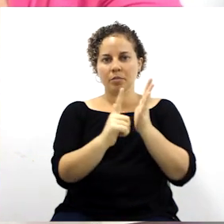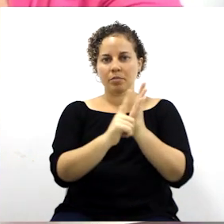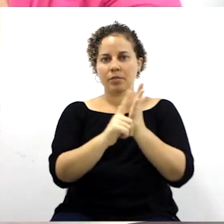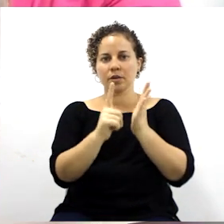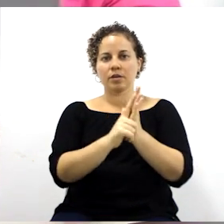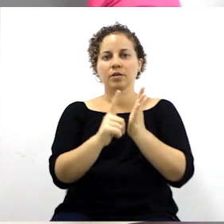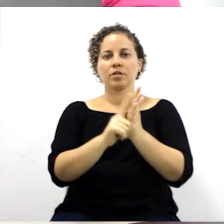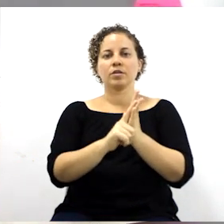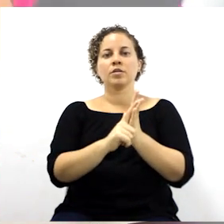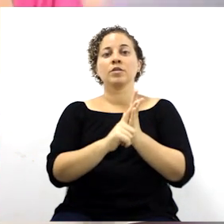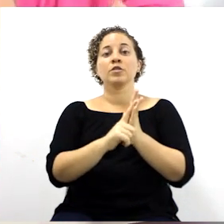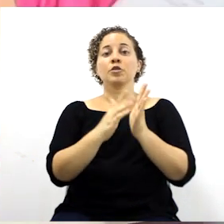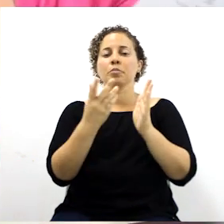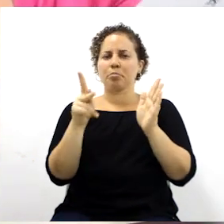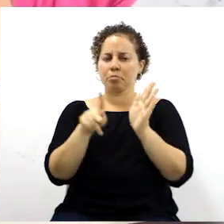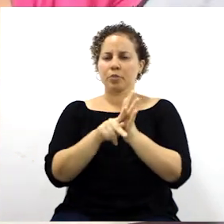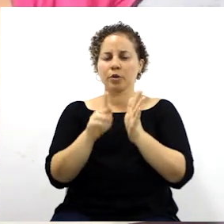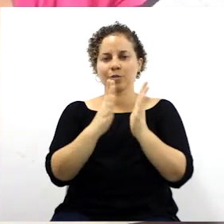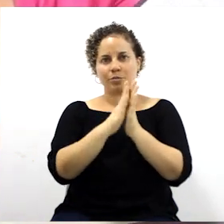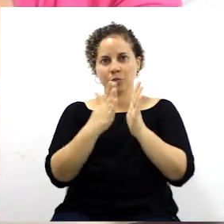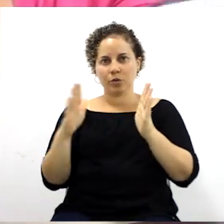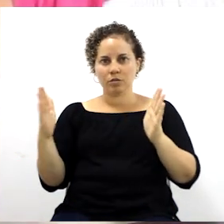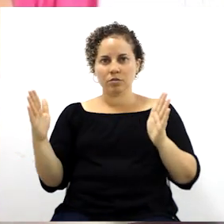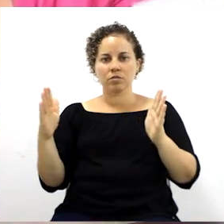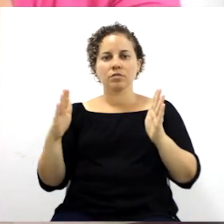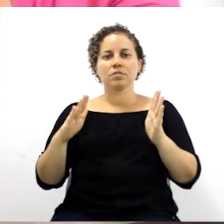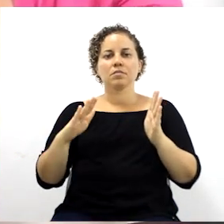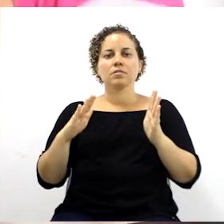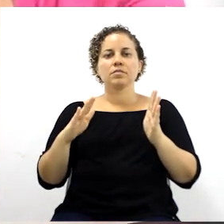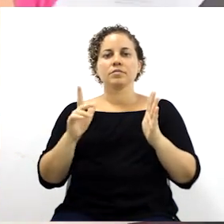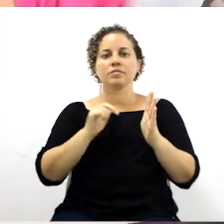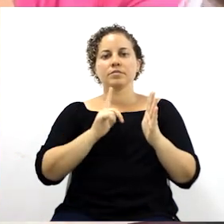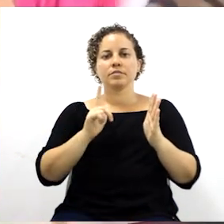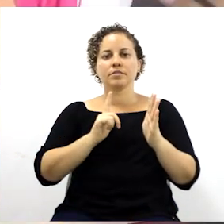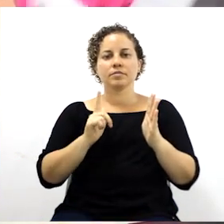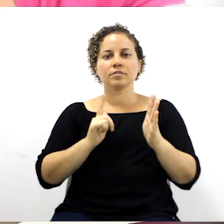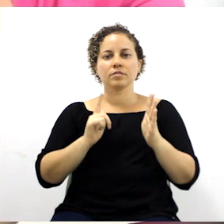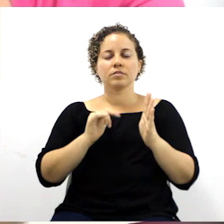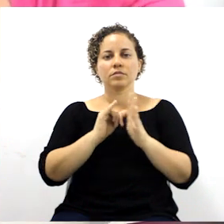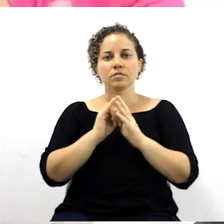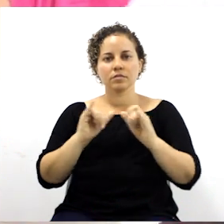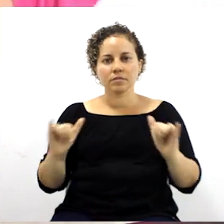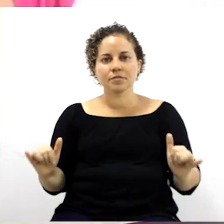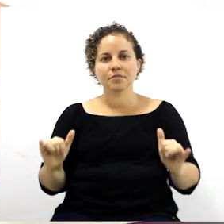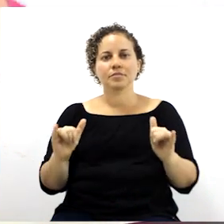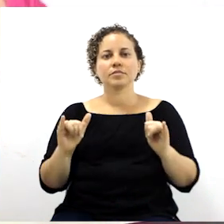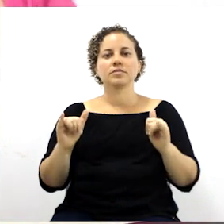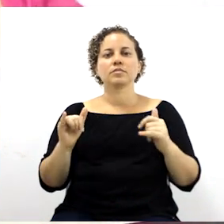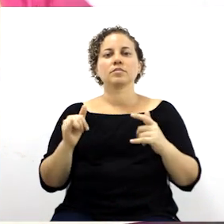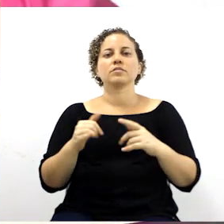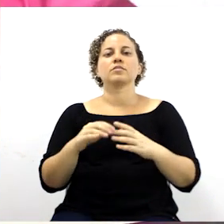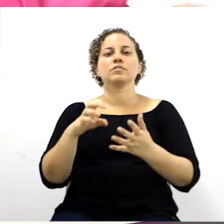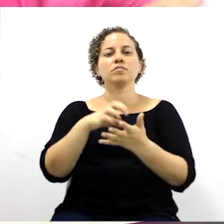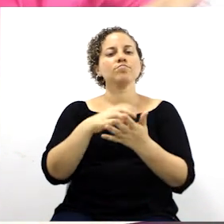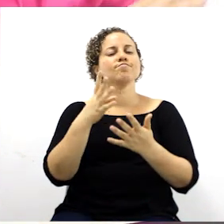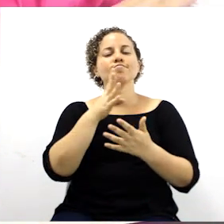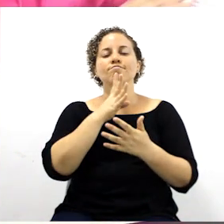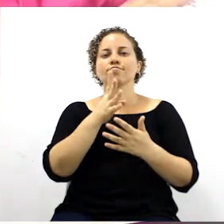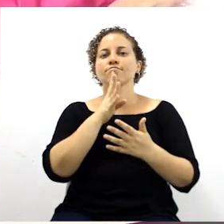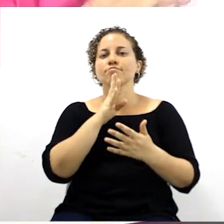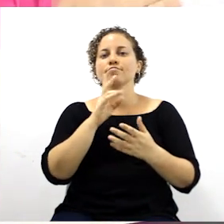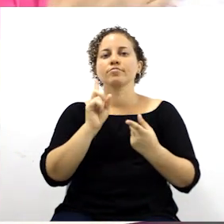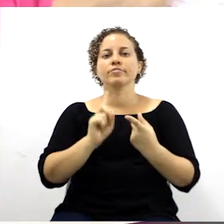folder de uma biblioteca, e nesse folder a biblioteca tenta passar informações sobre áreas do